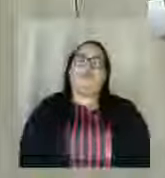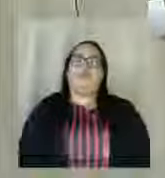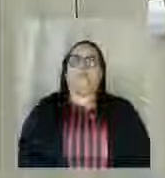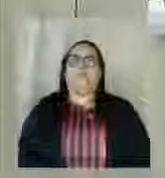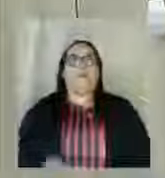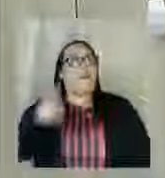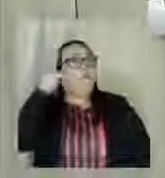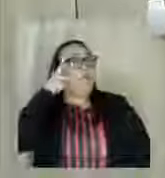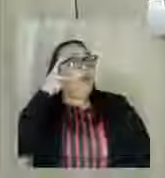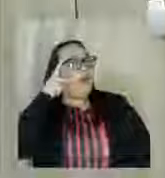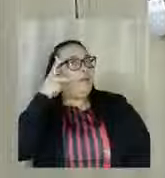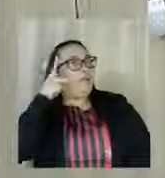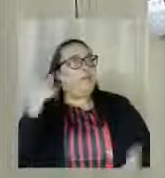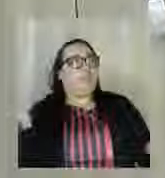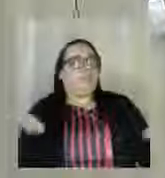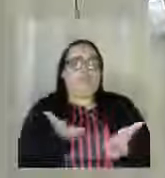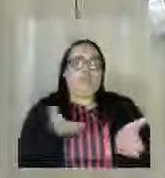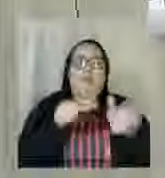Paloma, chega umas...